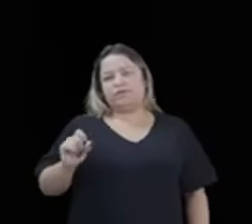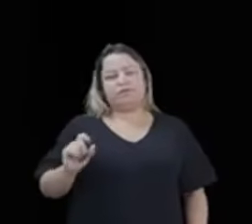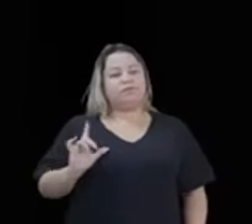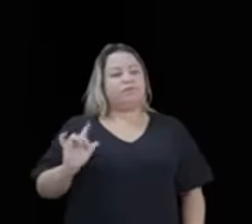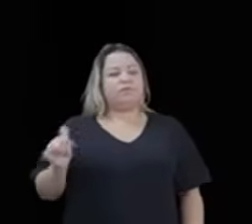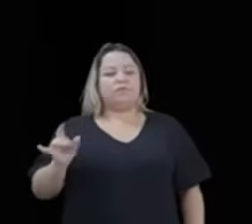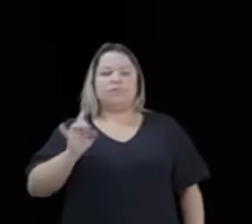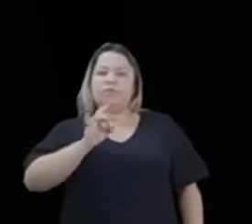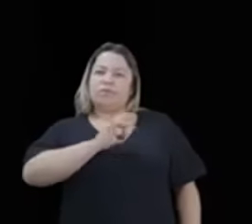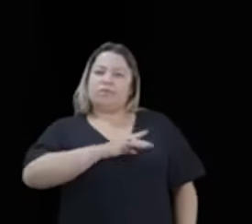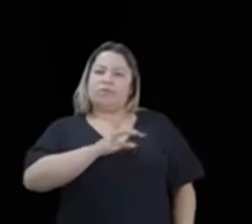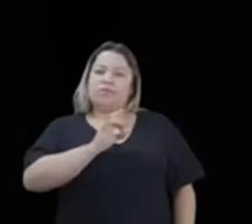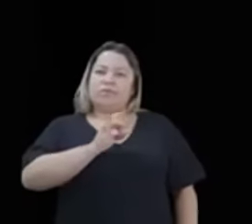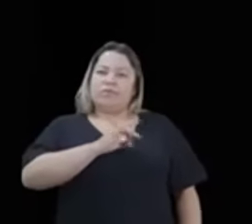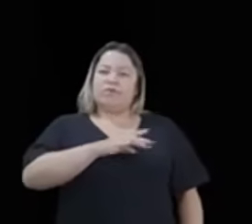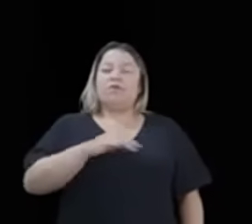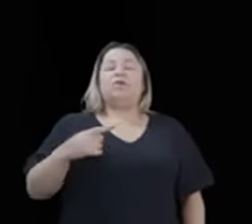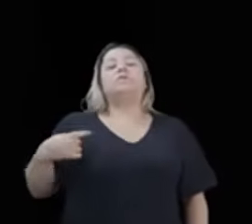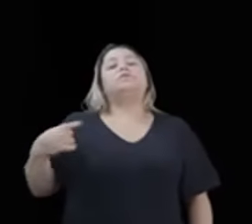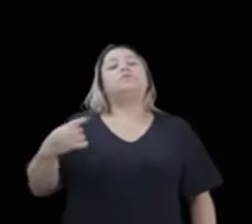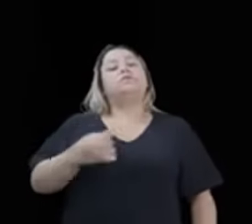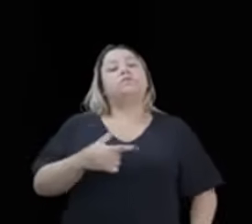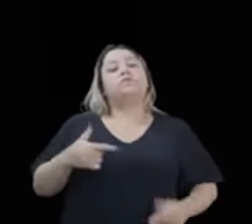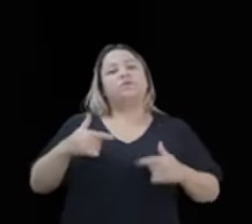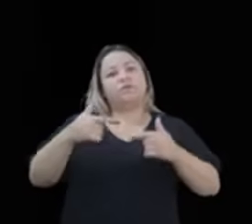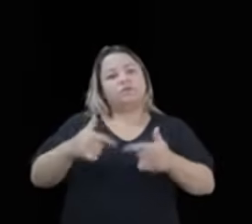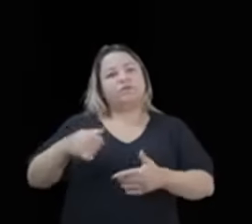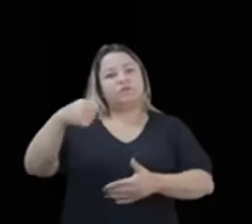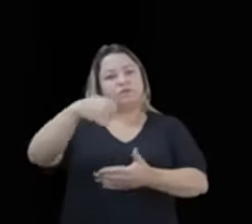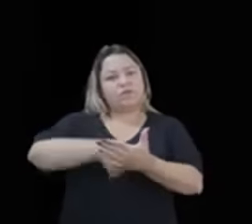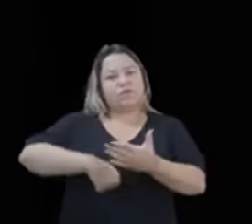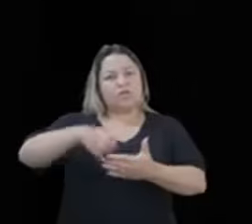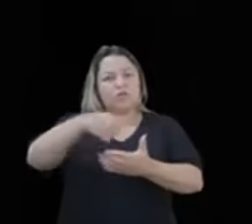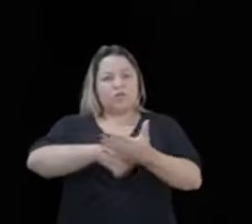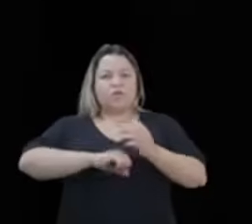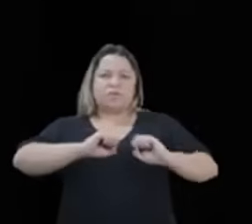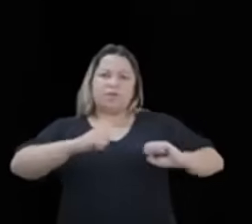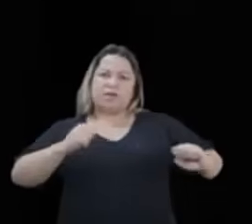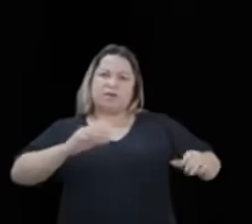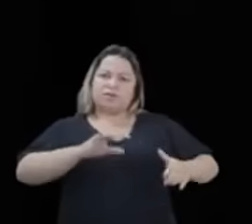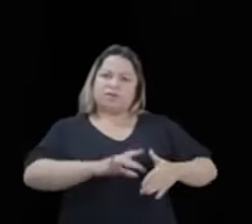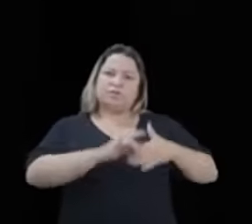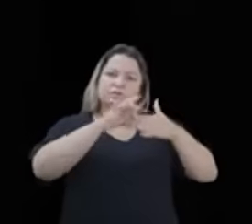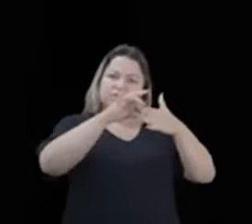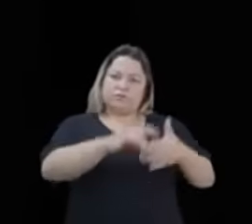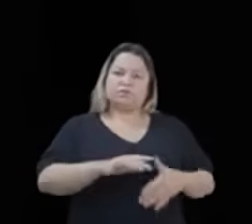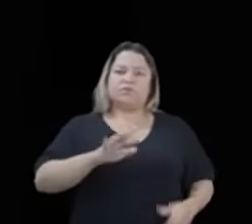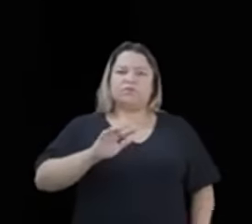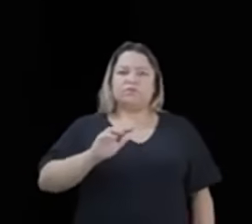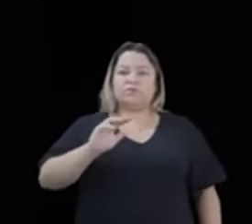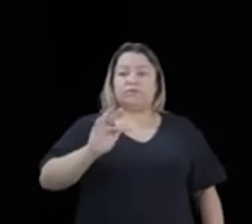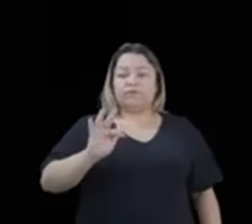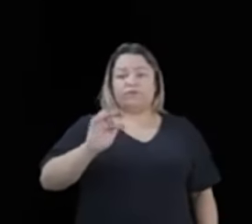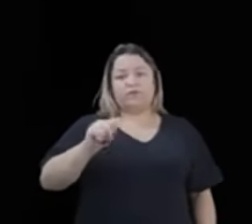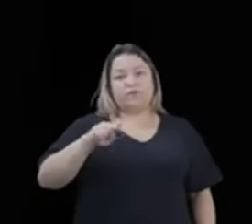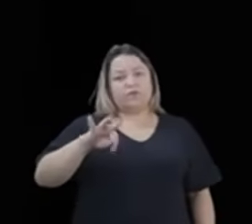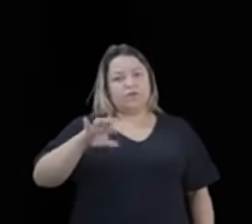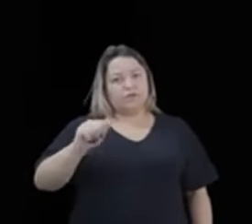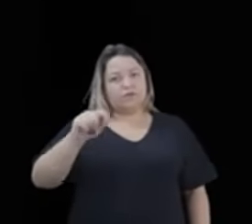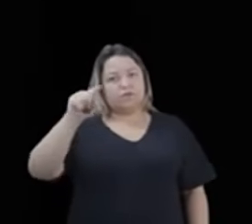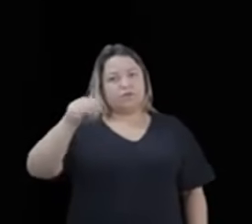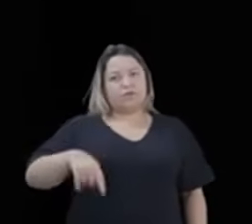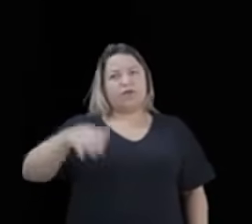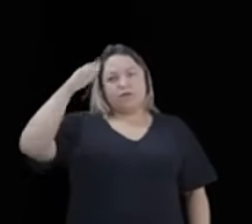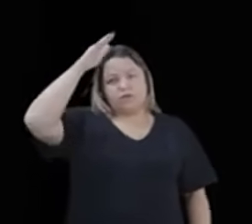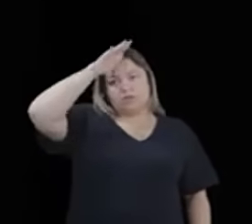nenhum temor, que nós estamos enfrentando o maior líder fascista do século XXI, que é